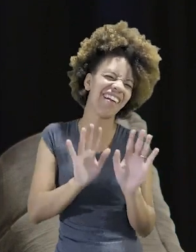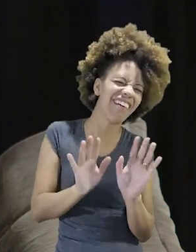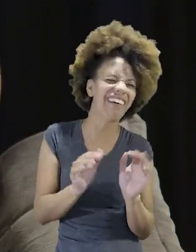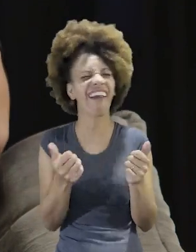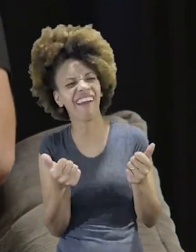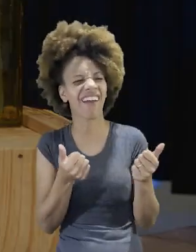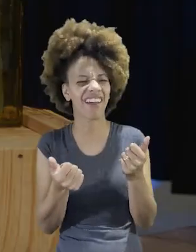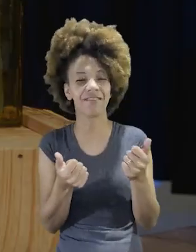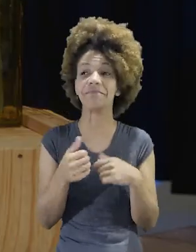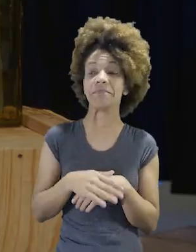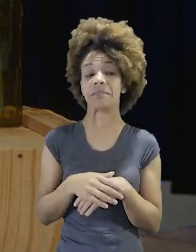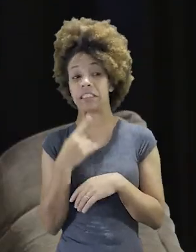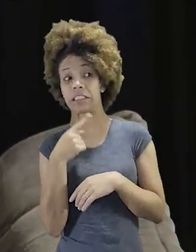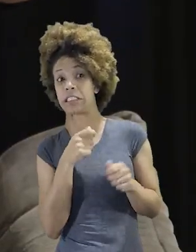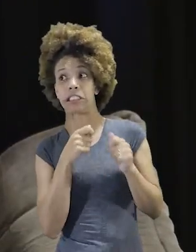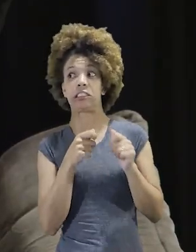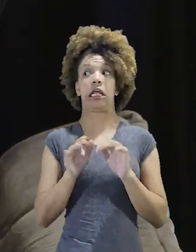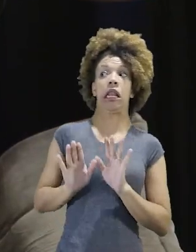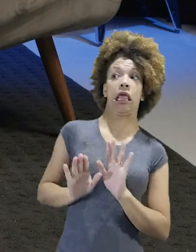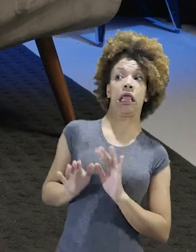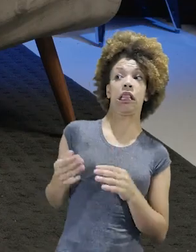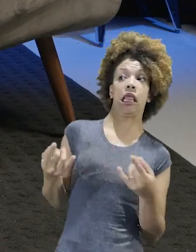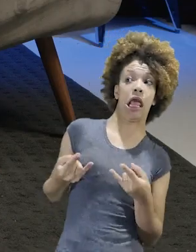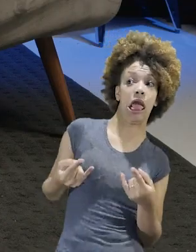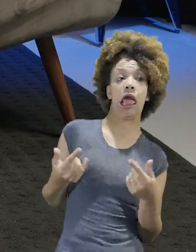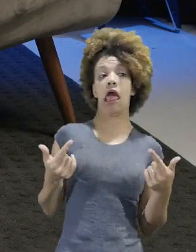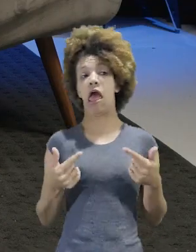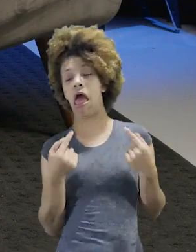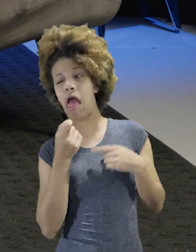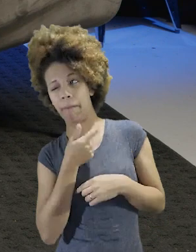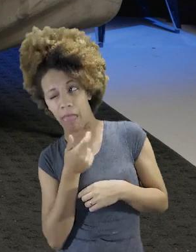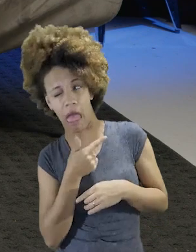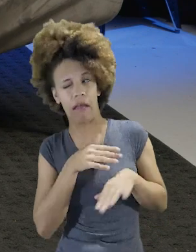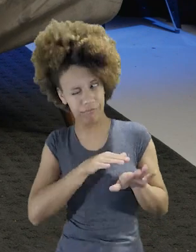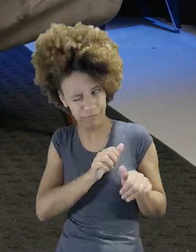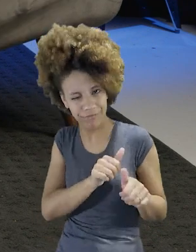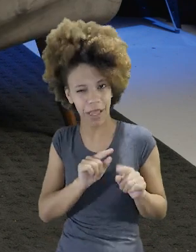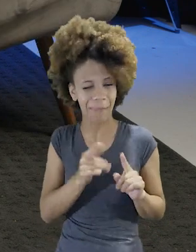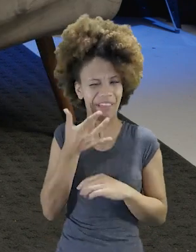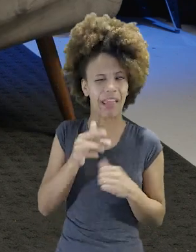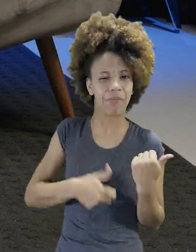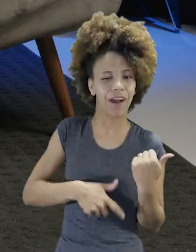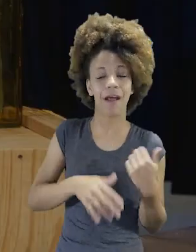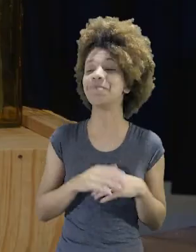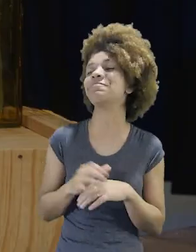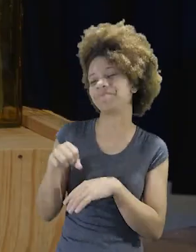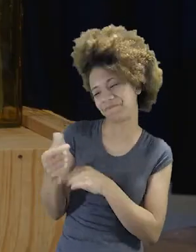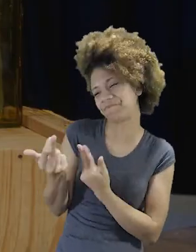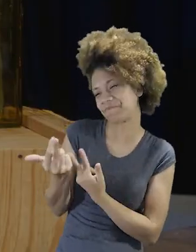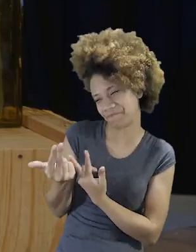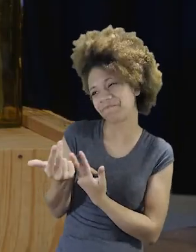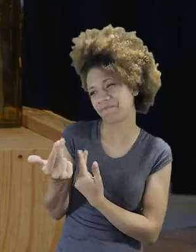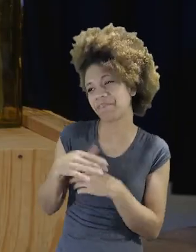é meio assim sabe ele é jornalista ele é zoeira ele é comediante mas ele não sabe tocar é a minha